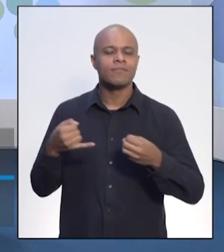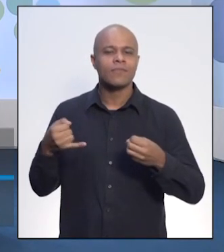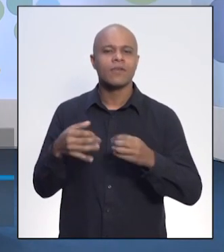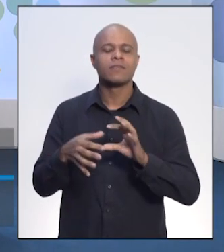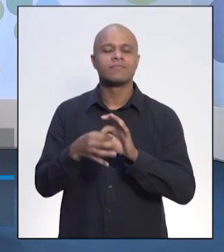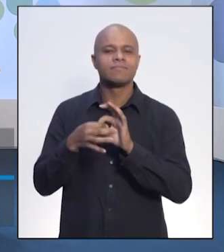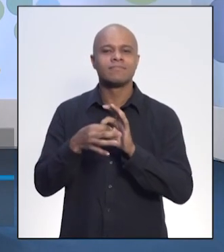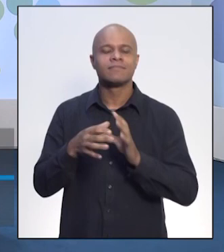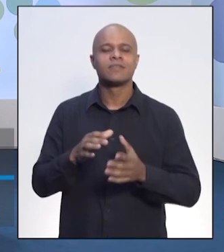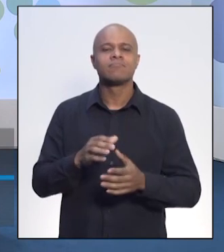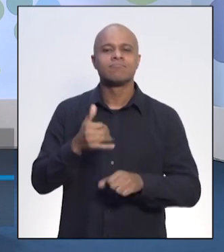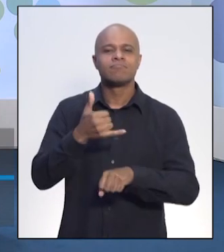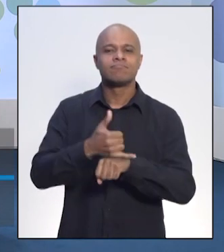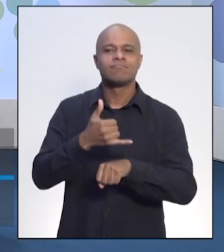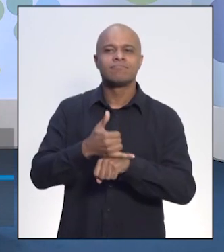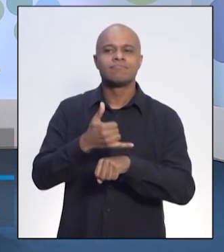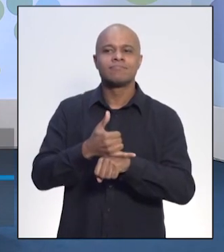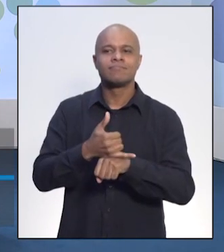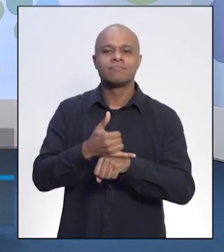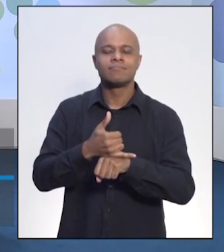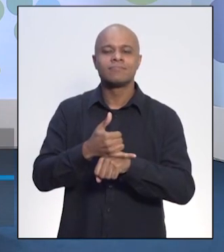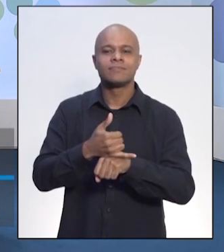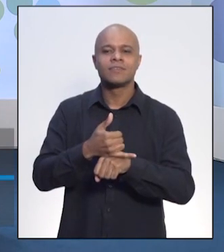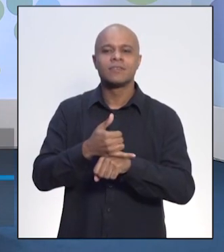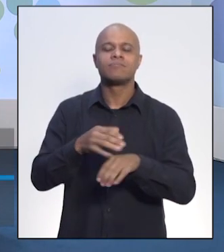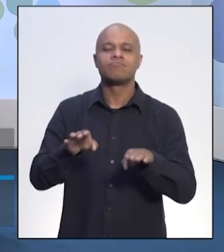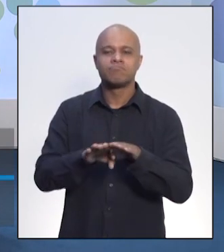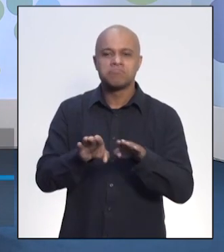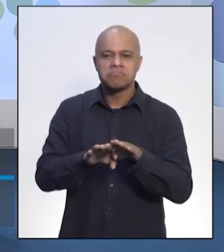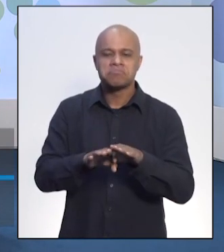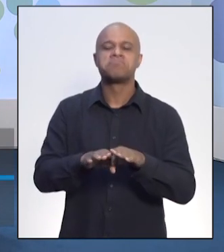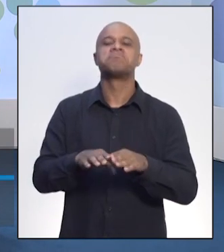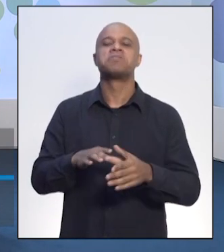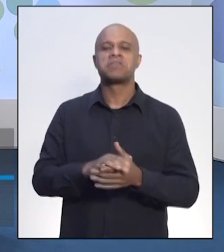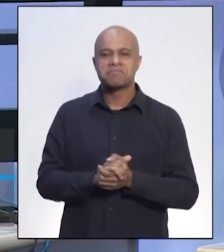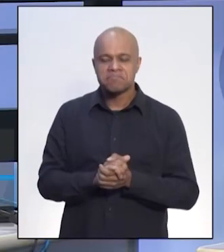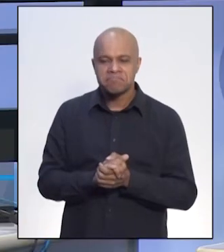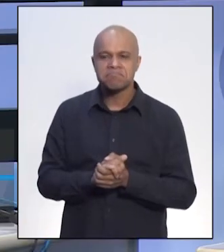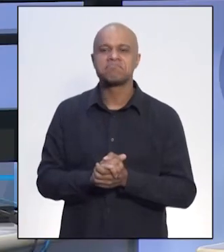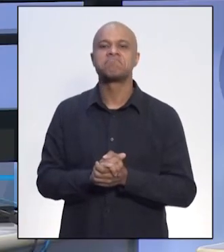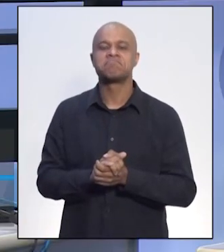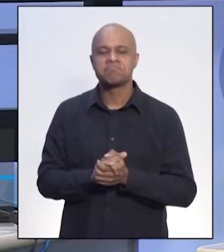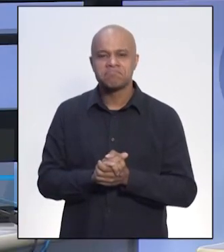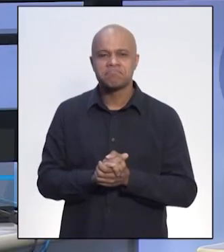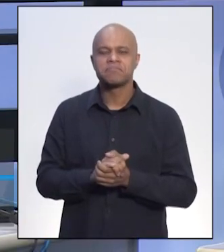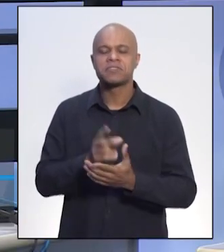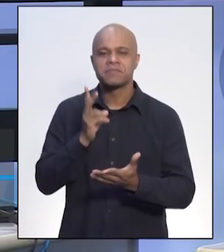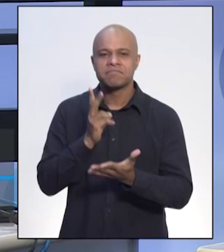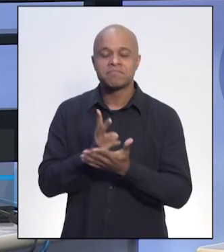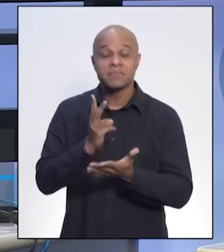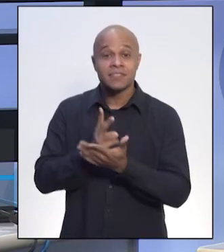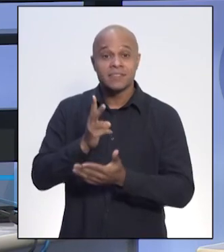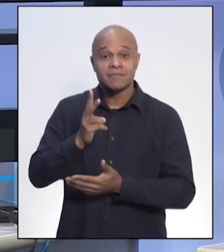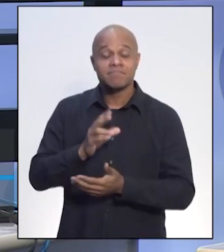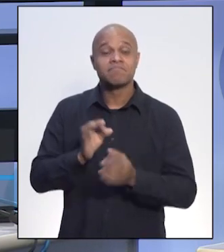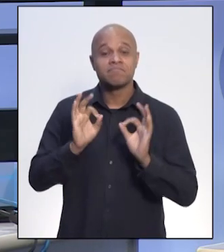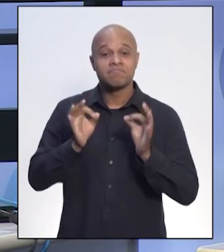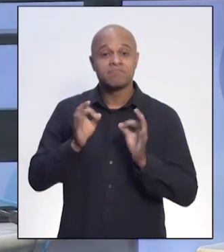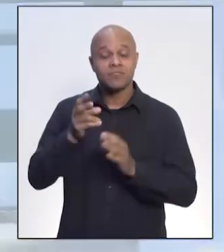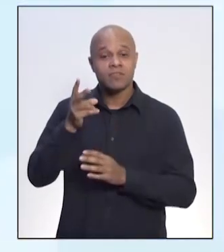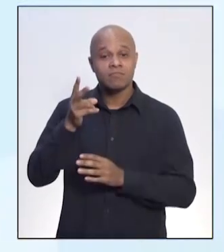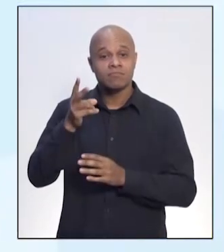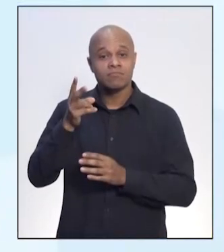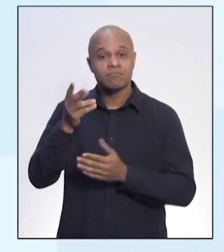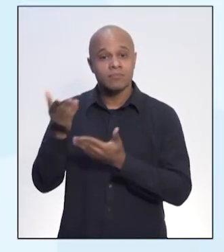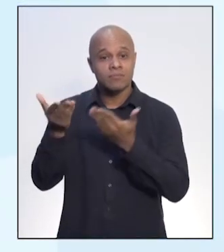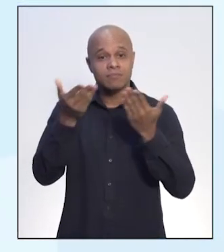metal magnésio vai fazer ligação metálica. Perfeito. Isso aí mesmo, pessoal. Lembrando que aí está a resolução para